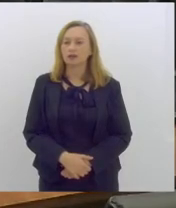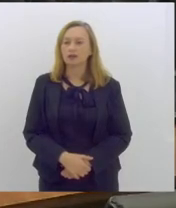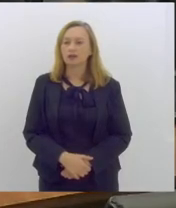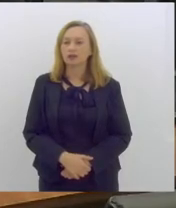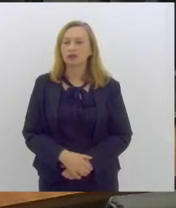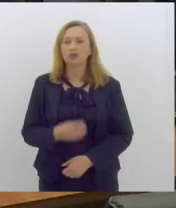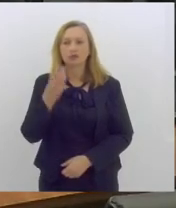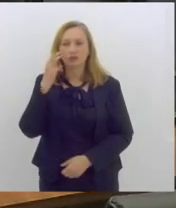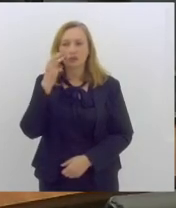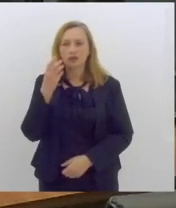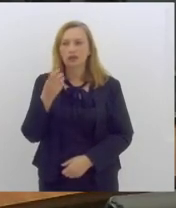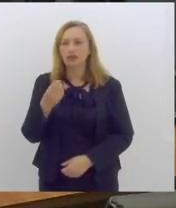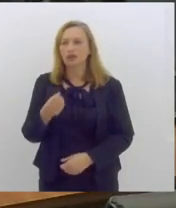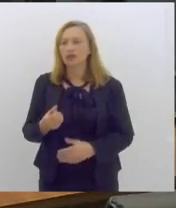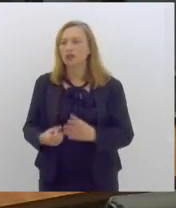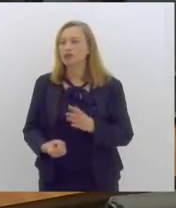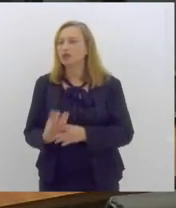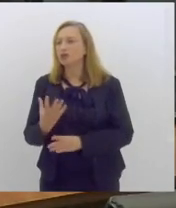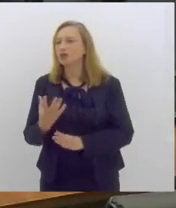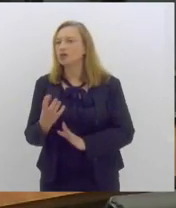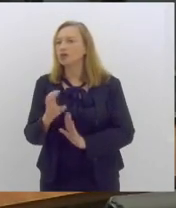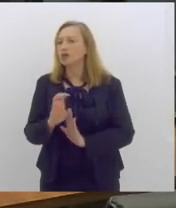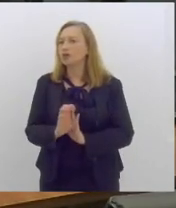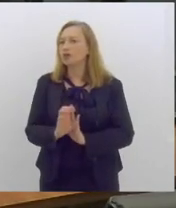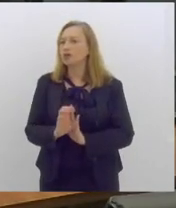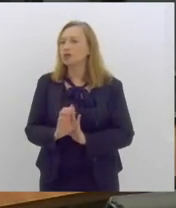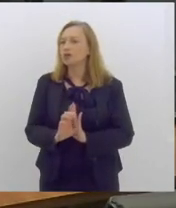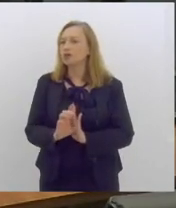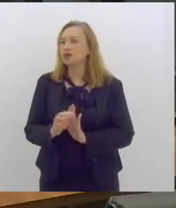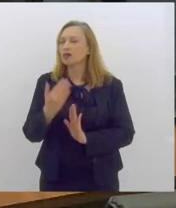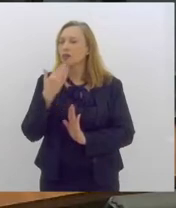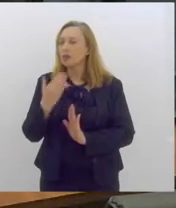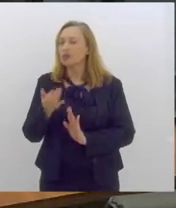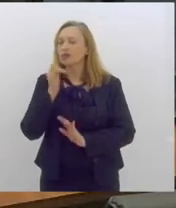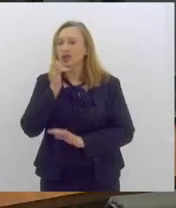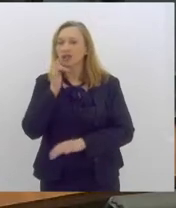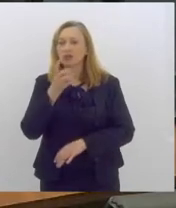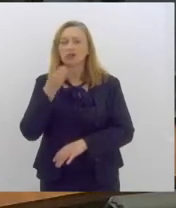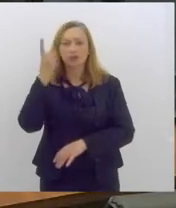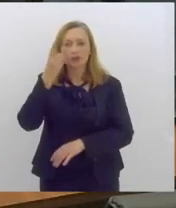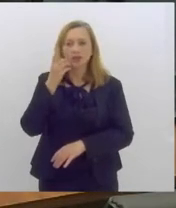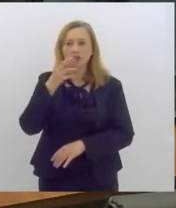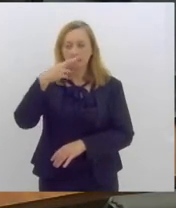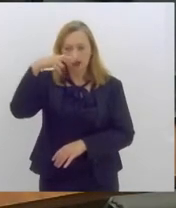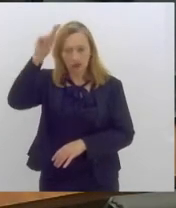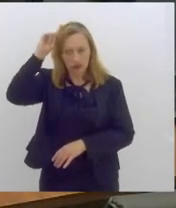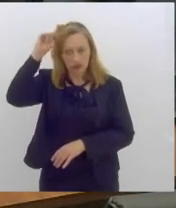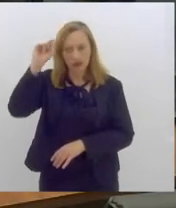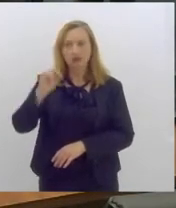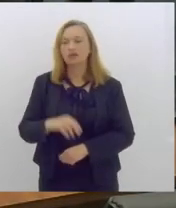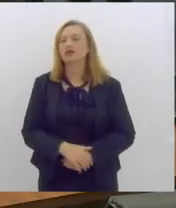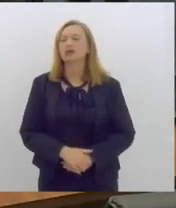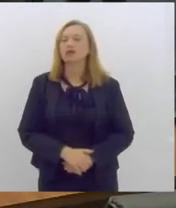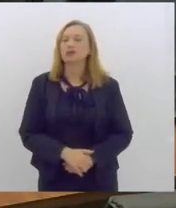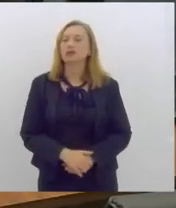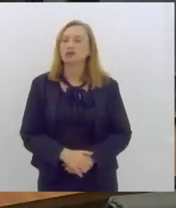em balbec autor tá o presidente designa relator o deputado Renan Ferreirinha